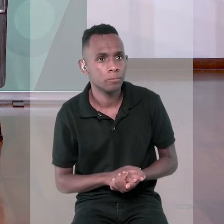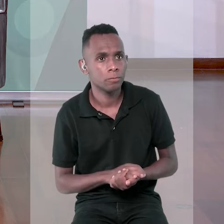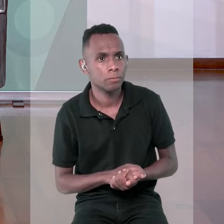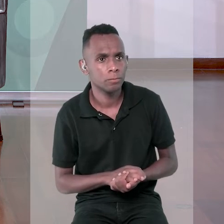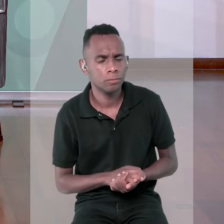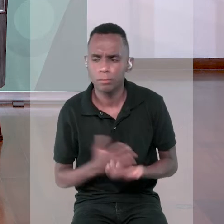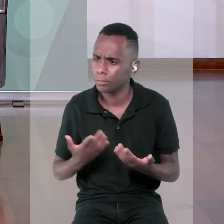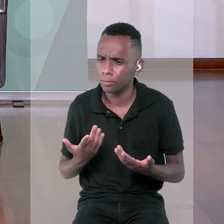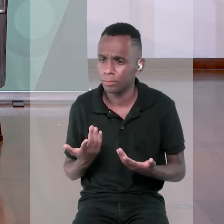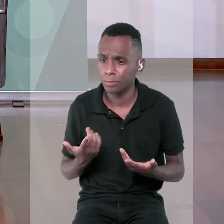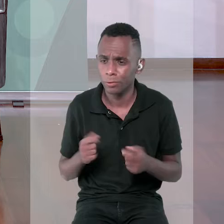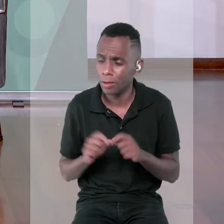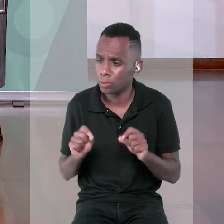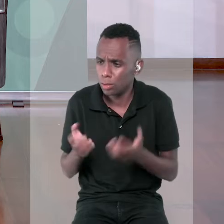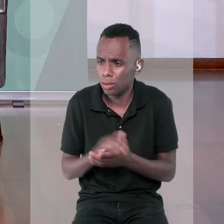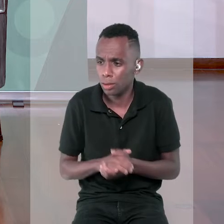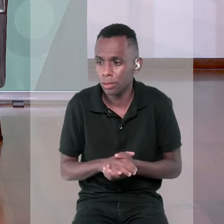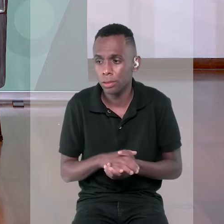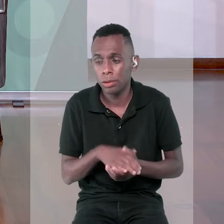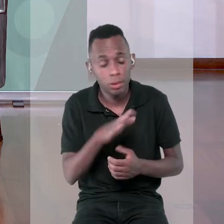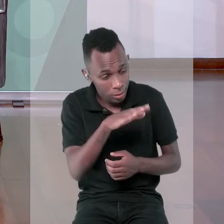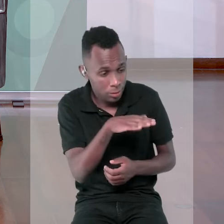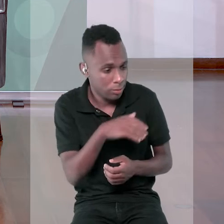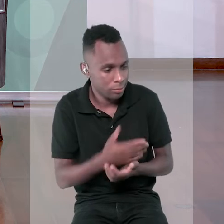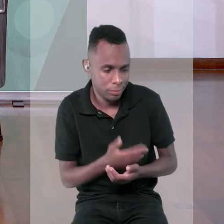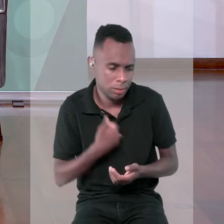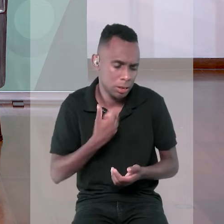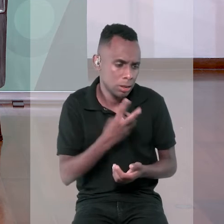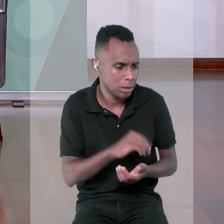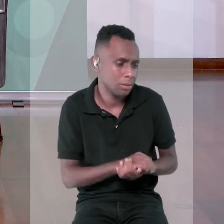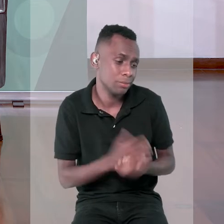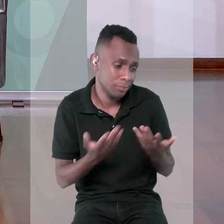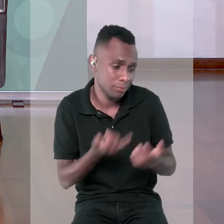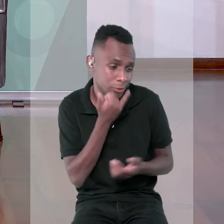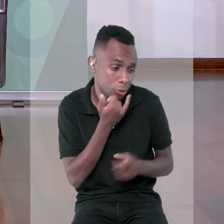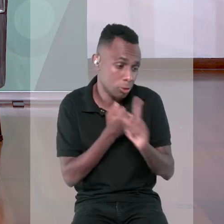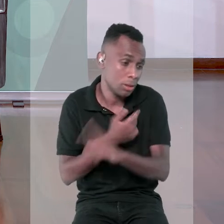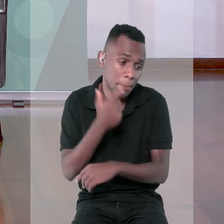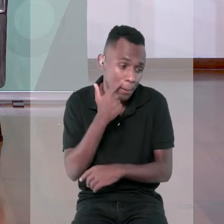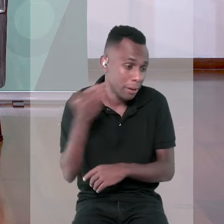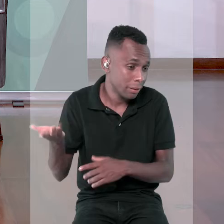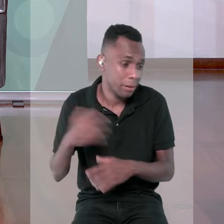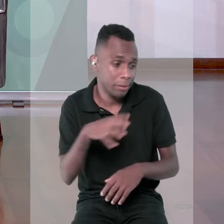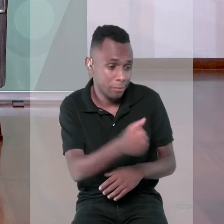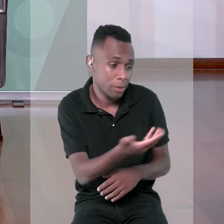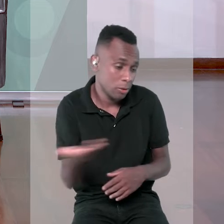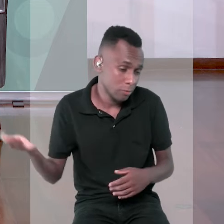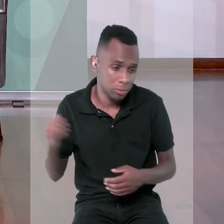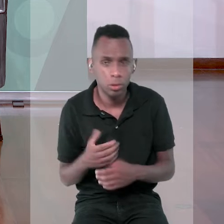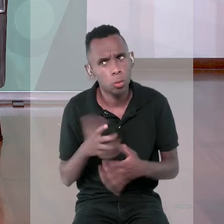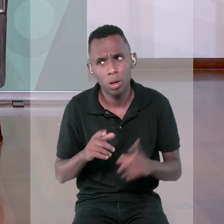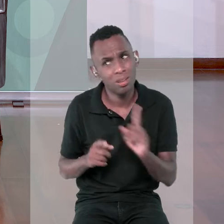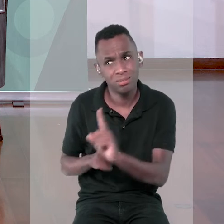Aí, o que eu faço, né? Aí chegou para Maria Quitéria, que já tinha seus 30 anos, falou, Maria Quitéria e tal, seu pai está aí, veio te buscar. Ela falou, não